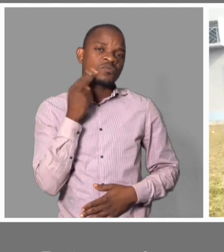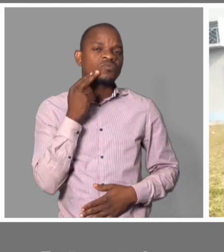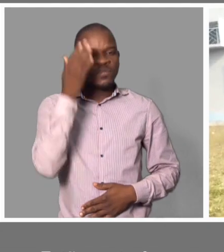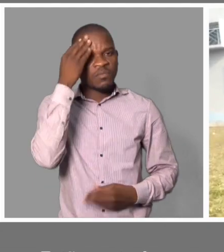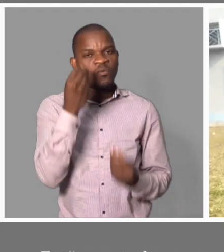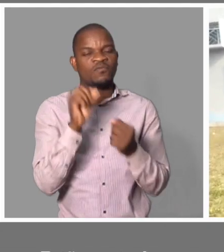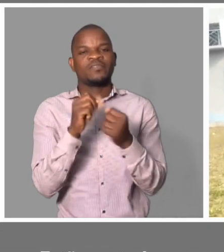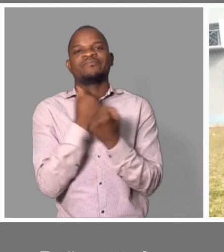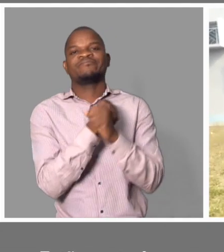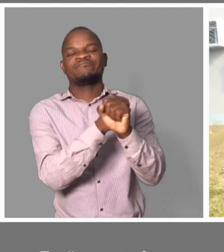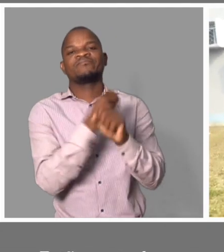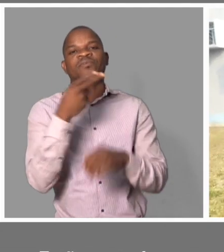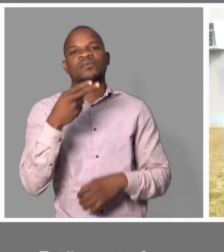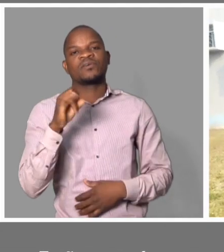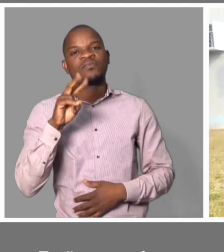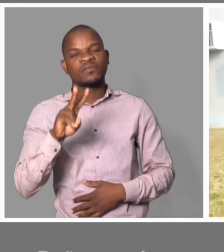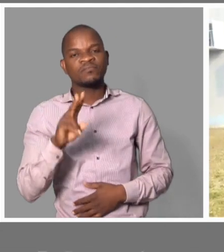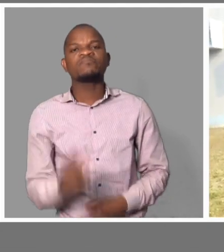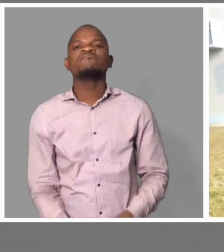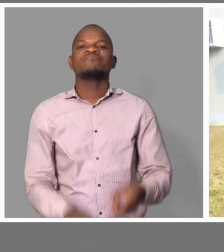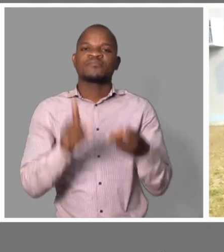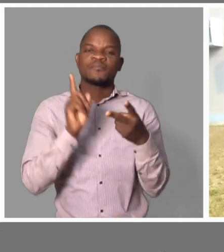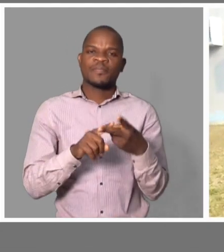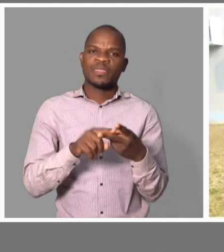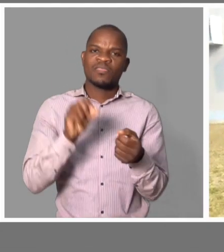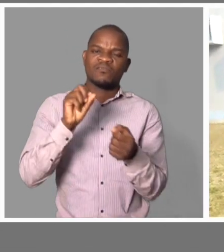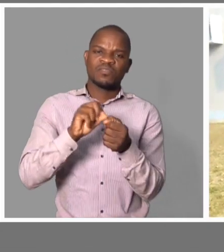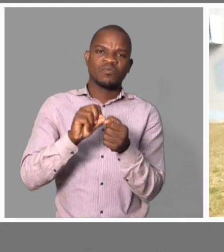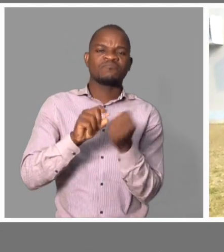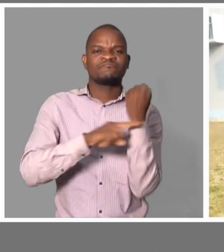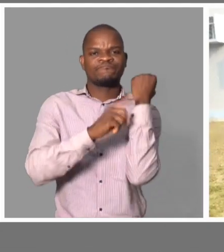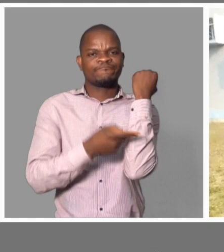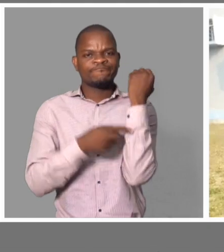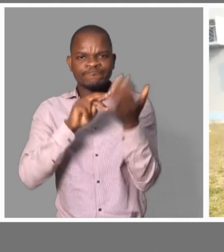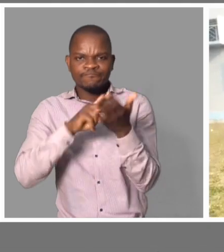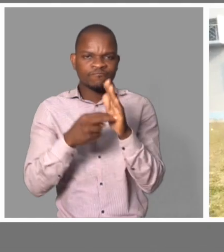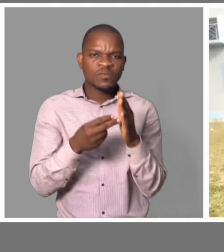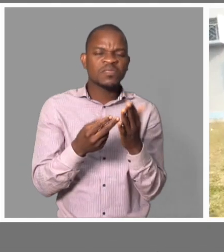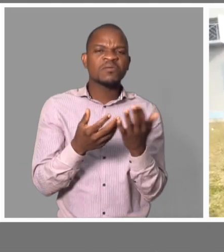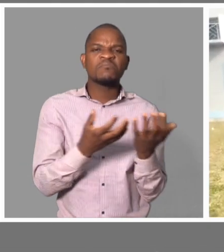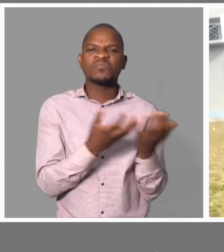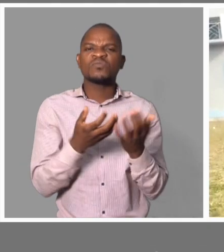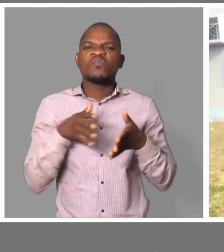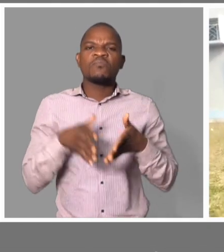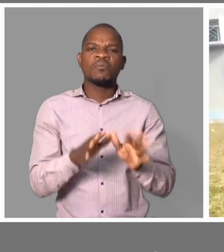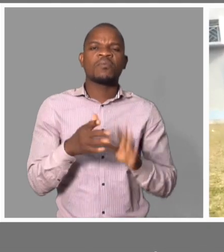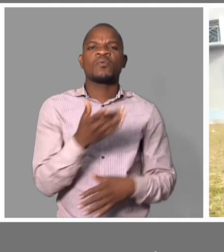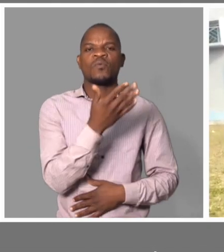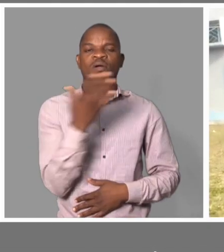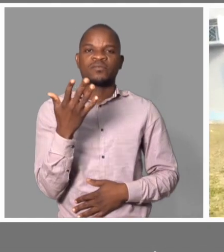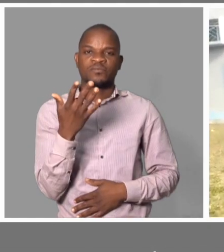da HIV. Saber como fazer um planeamento familiar. Saber quanto estudo pretende ter.